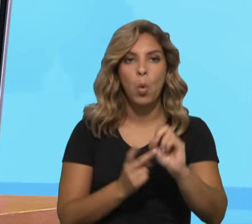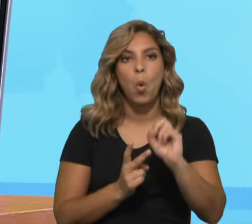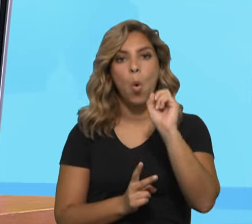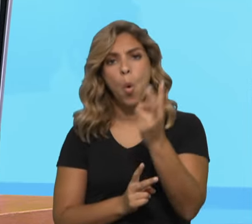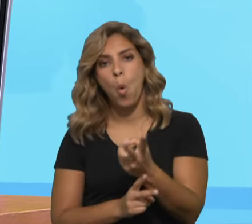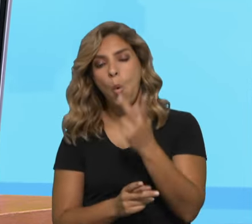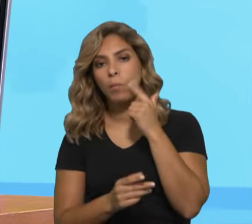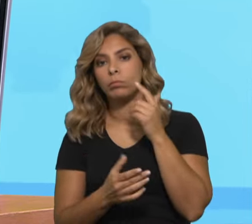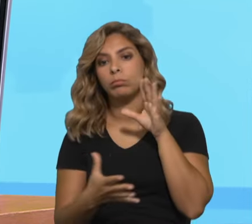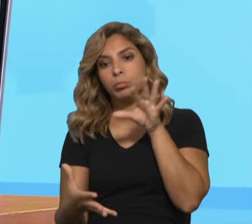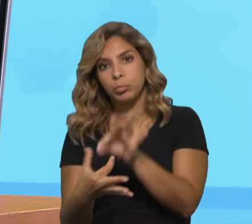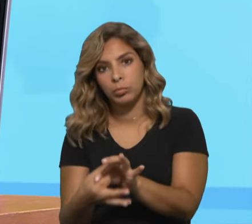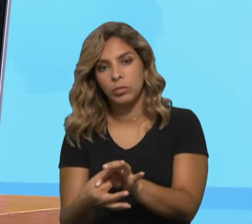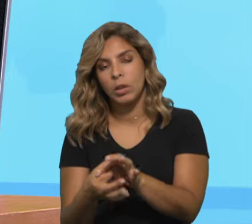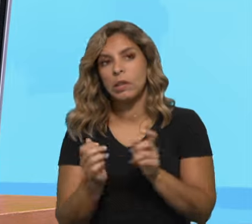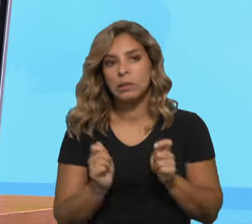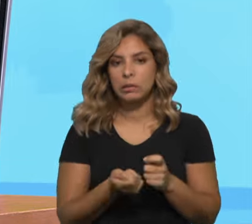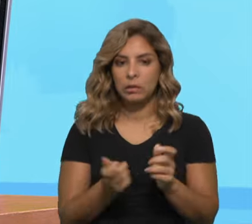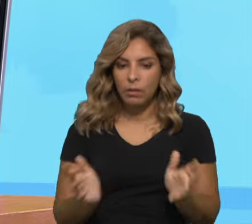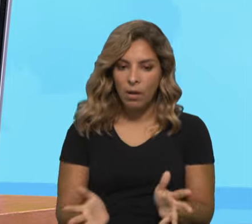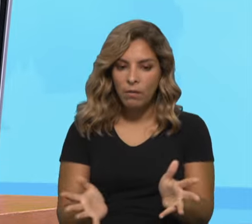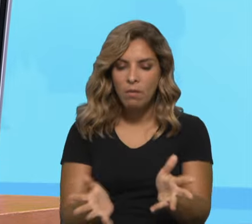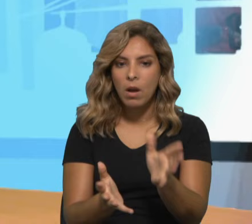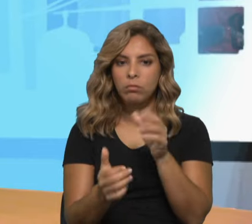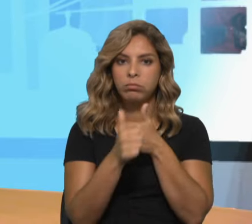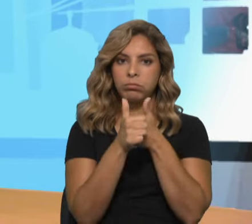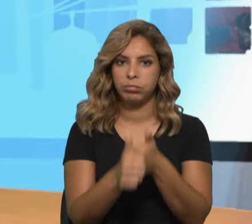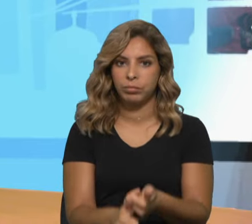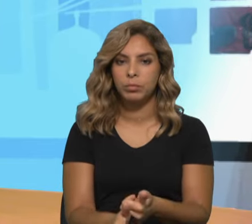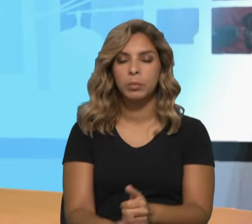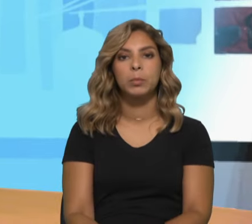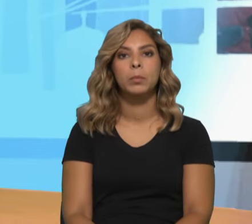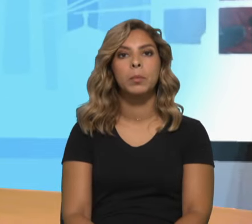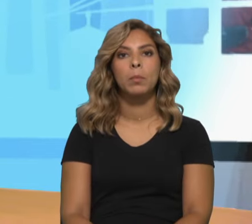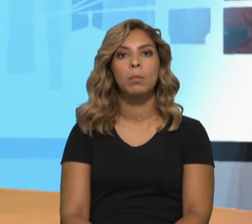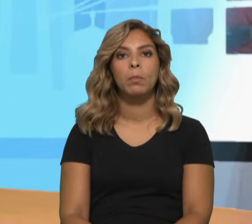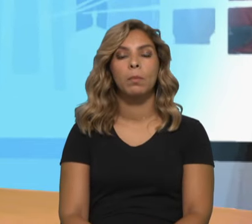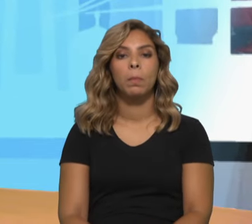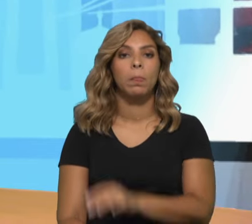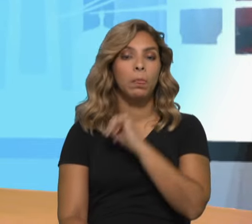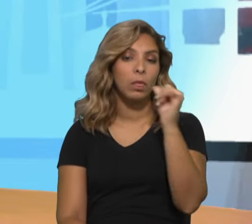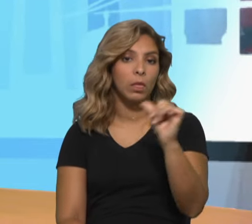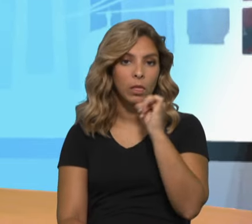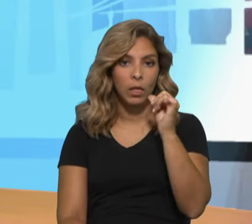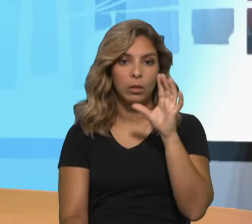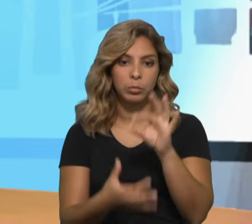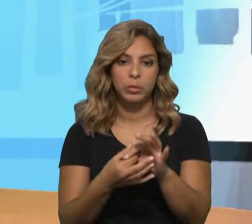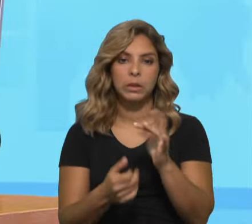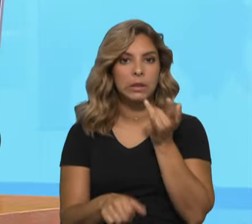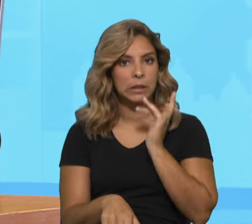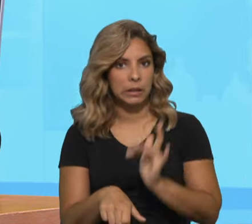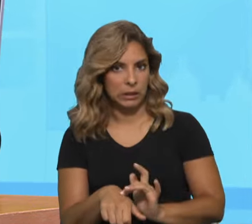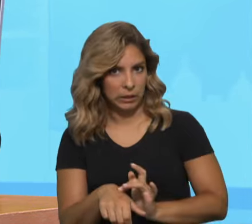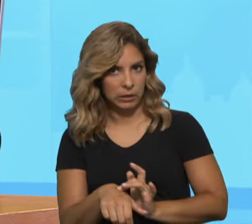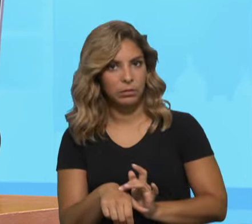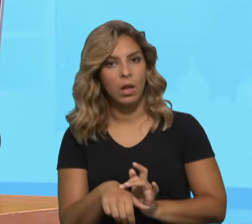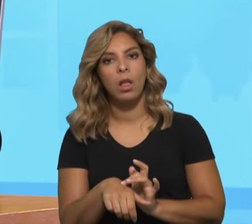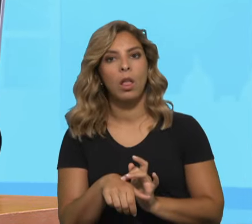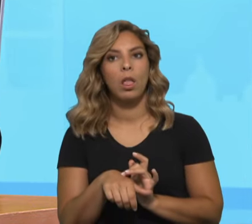comunidades, para promover o bem comum da sociedade. Isto tem sido particularmente sensível nesta época